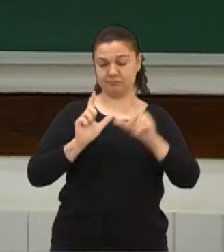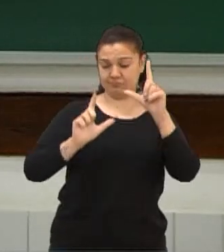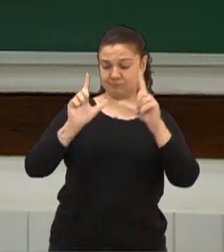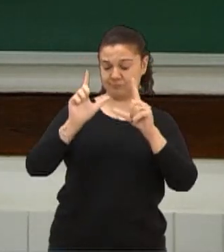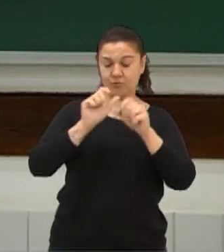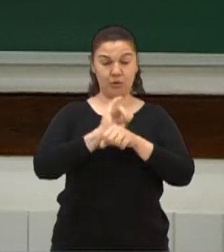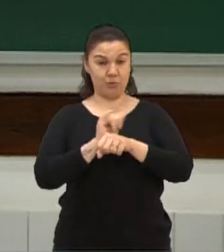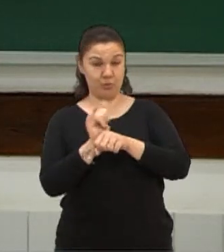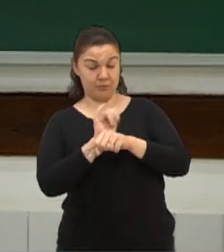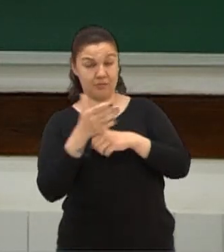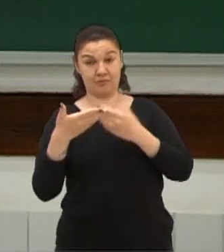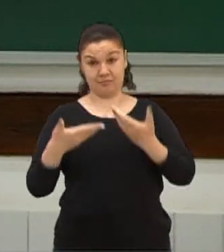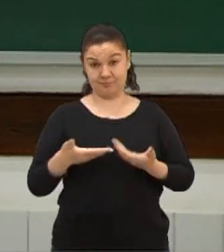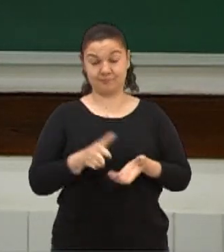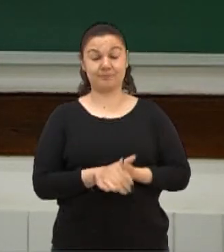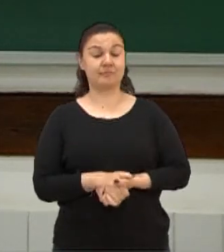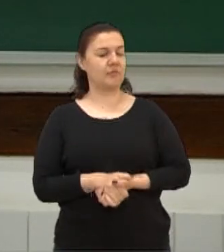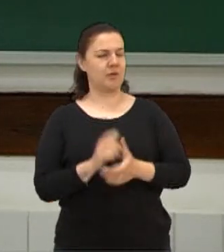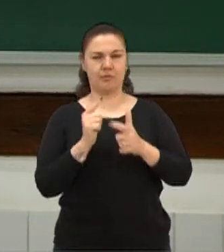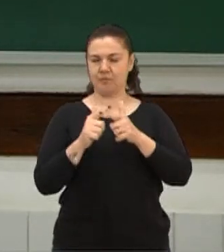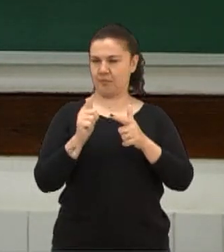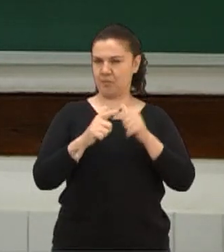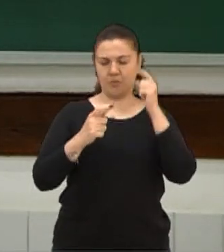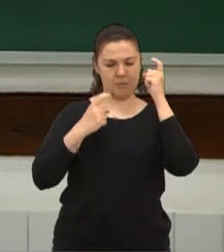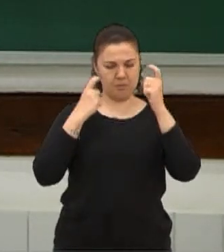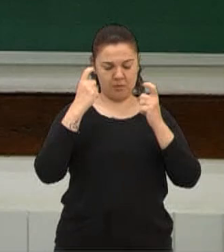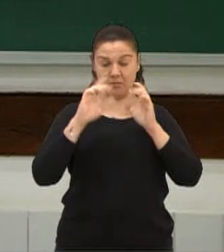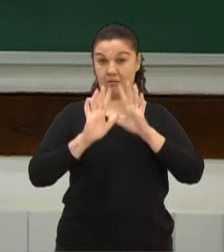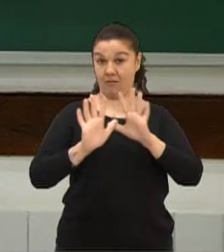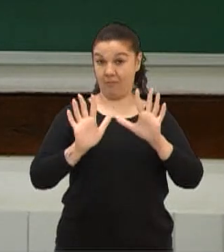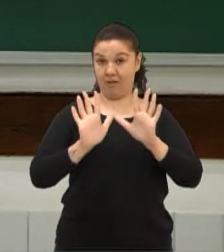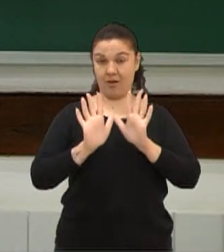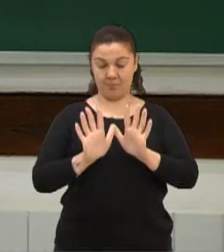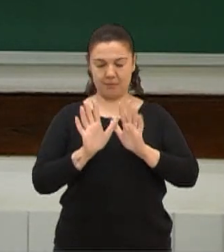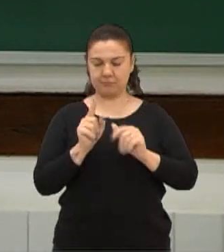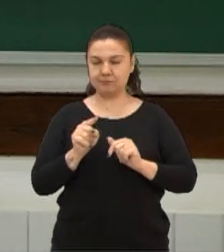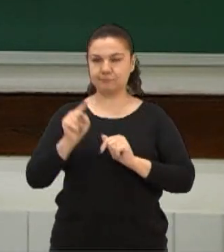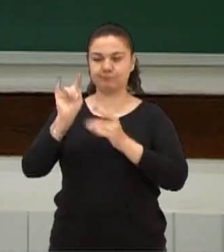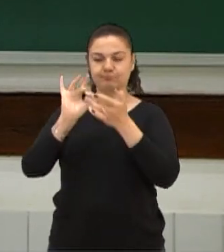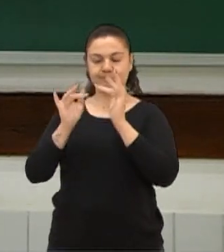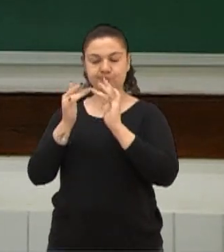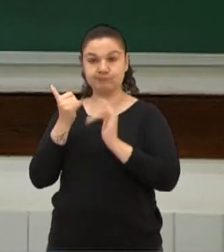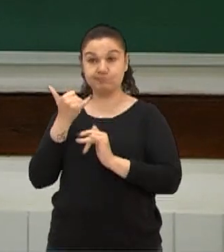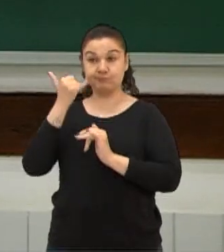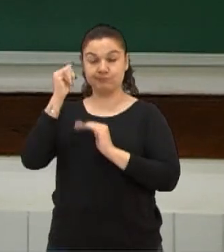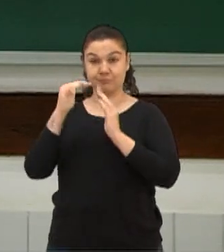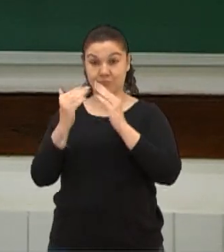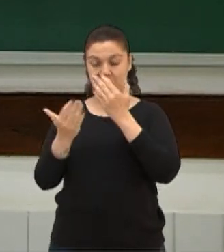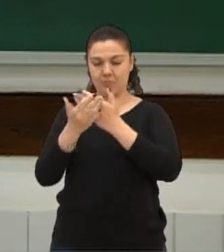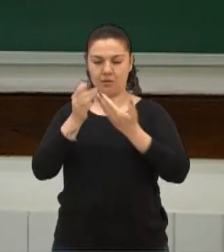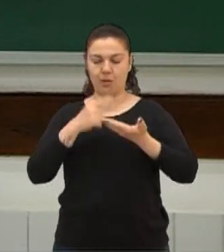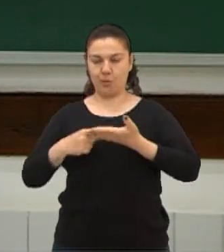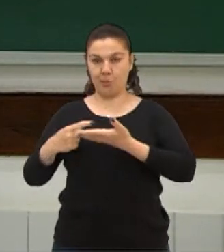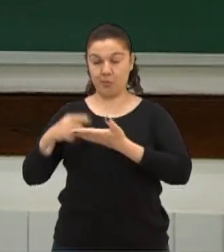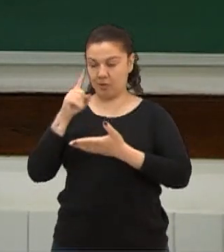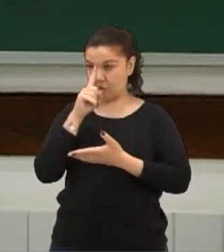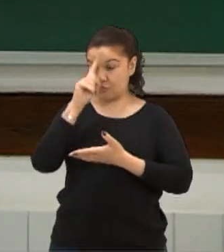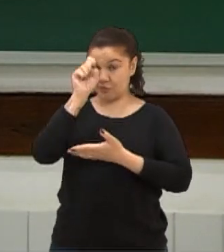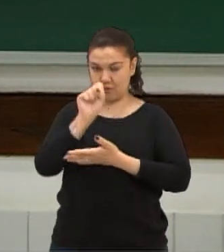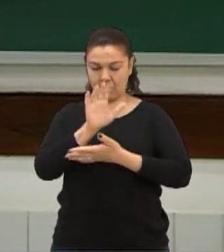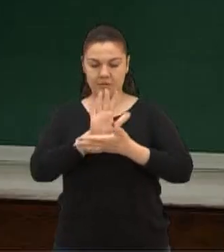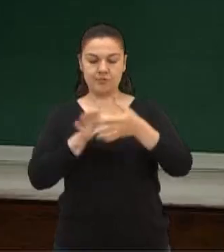aulas pelo YouTube ou pela TV, não precisa entrar em pânico, basta que você entre em contato com a sua escola para você ver quais